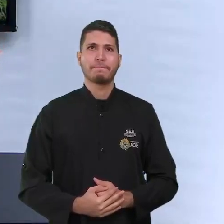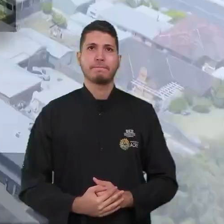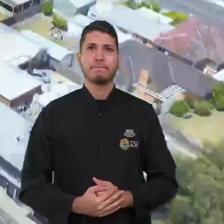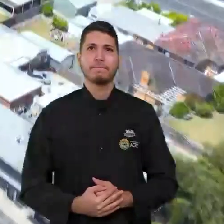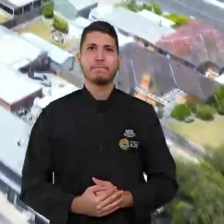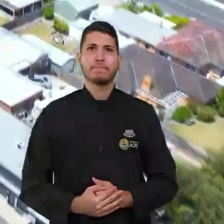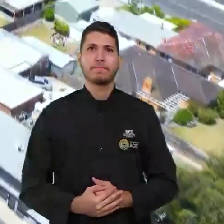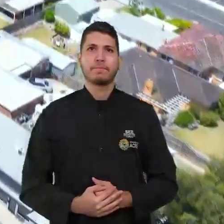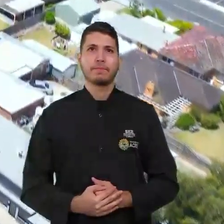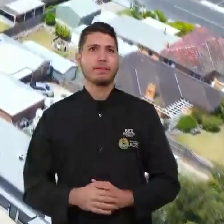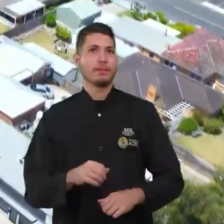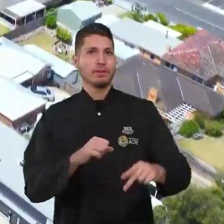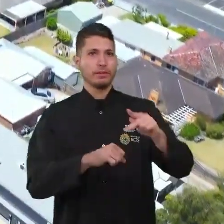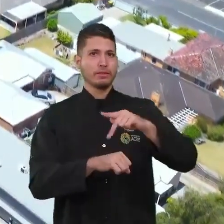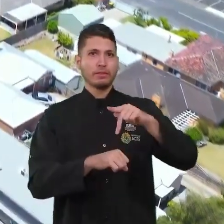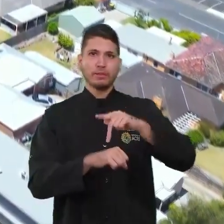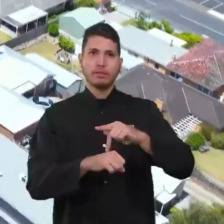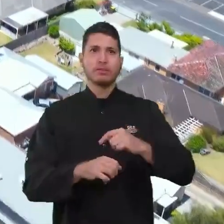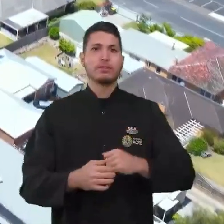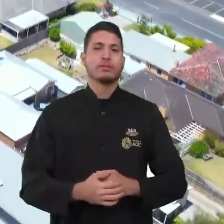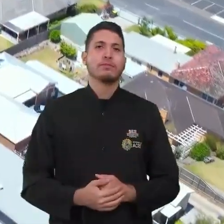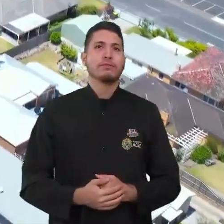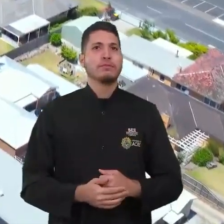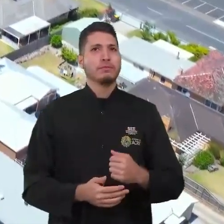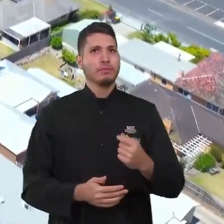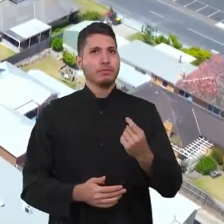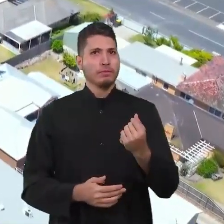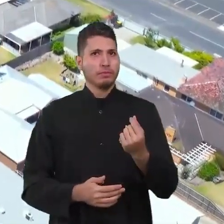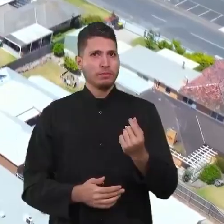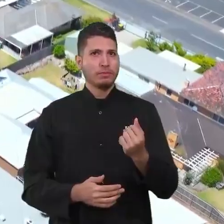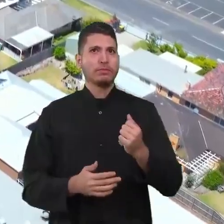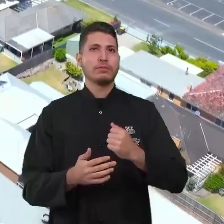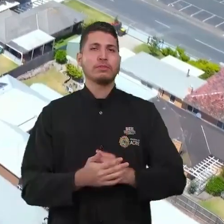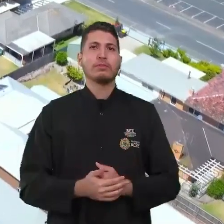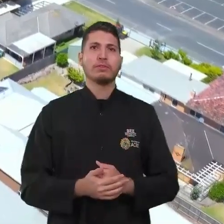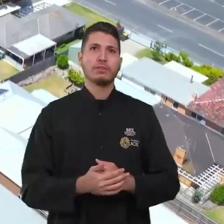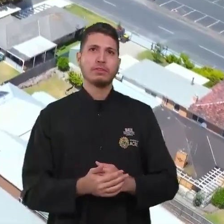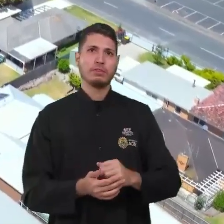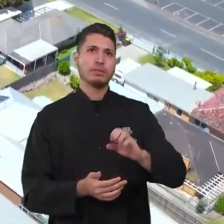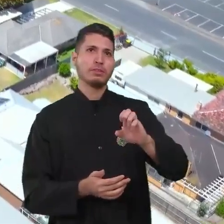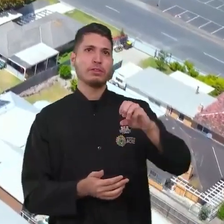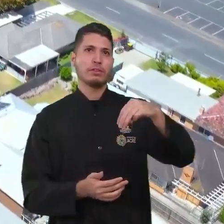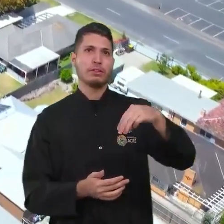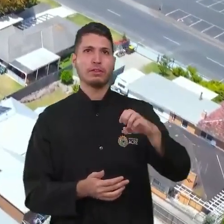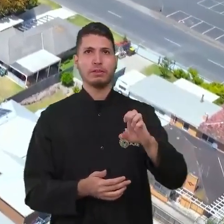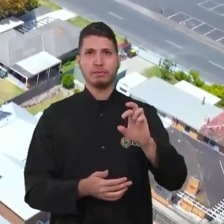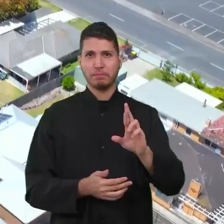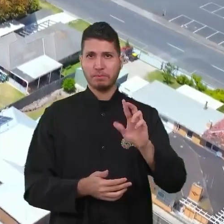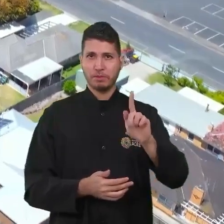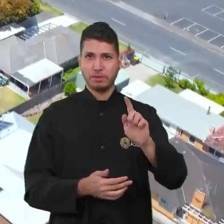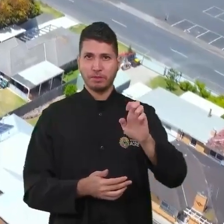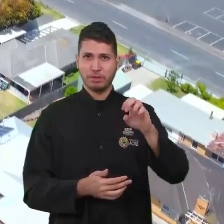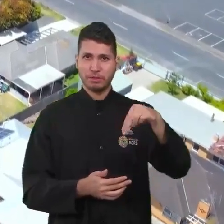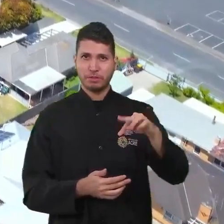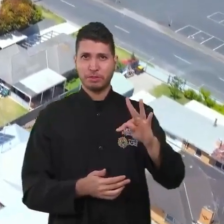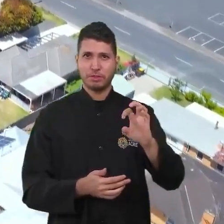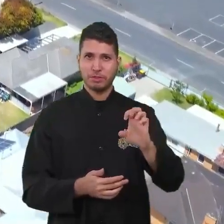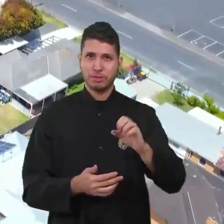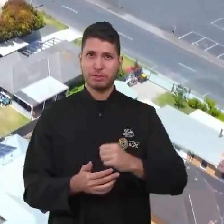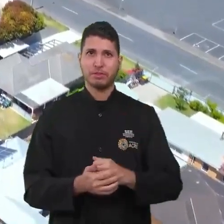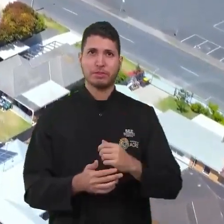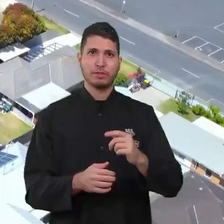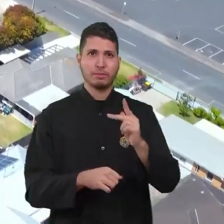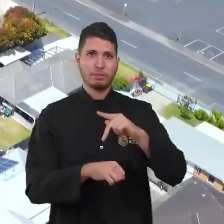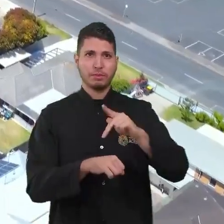esses países são economias emergentes, que nós chamamos de países em desenvolvimento. É